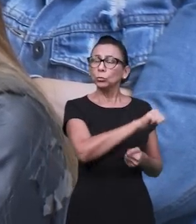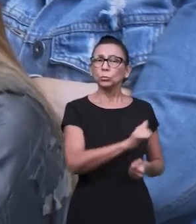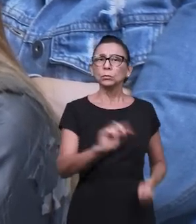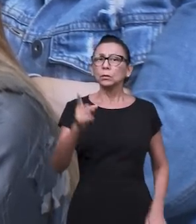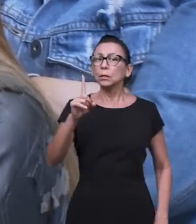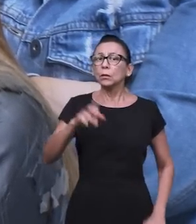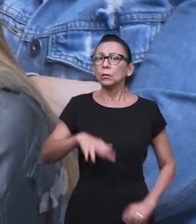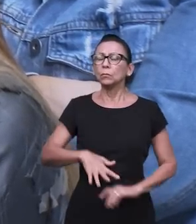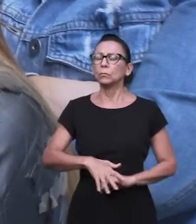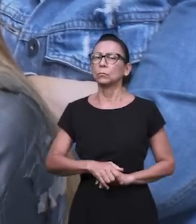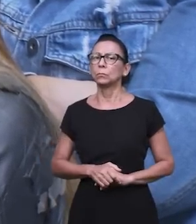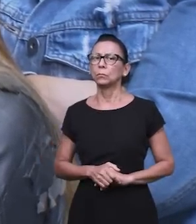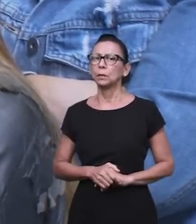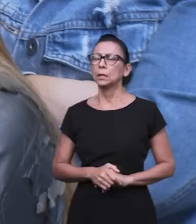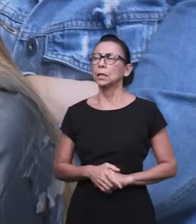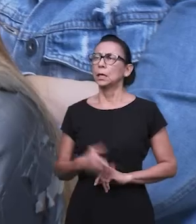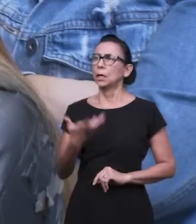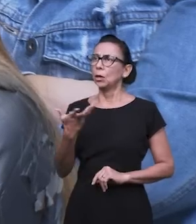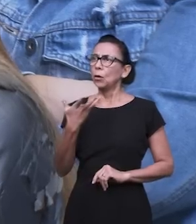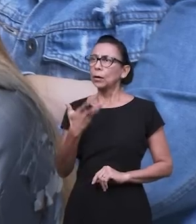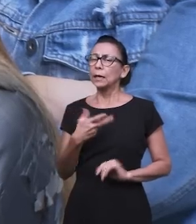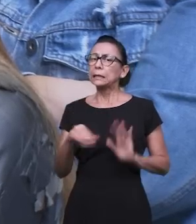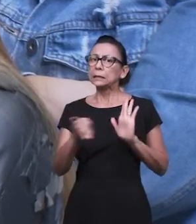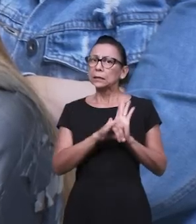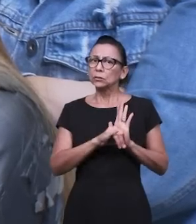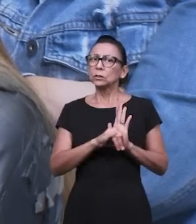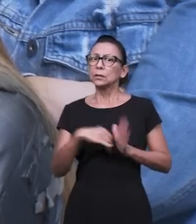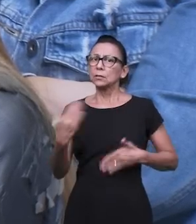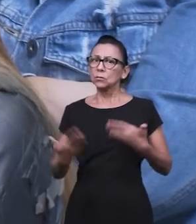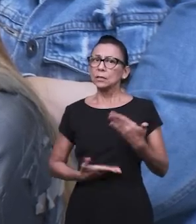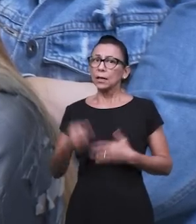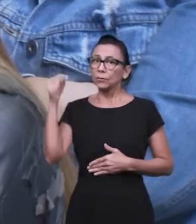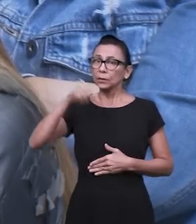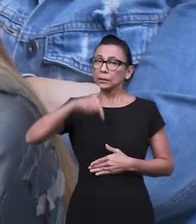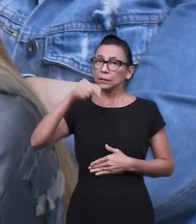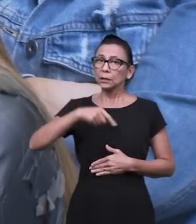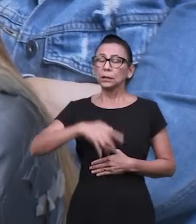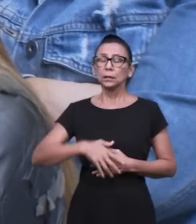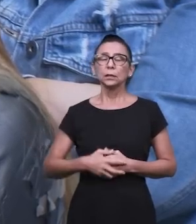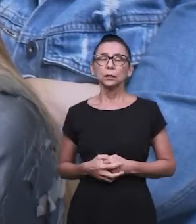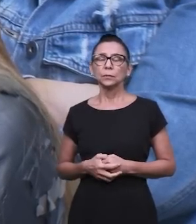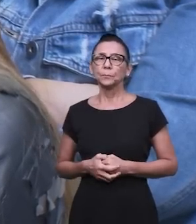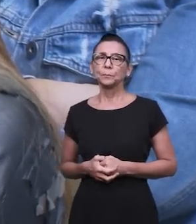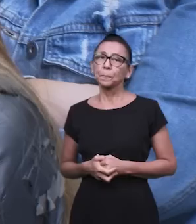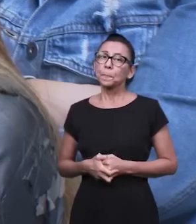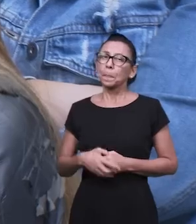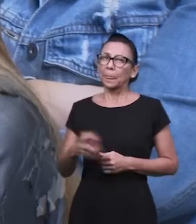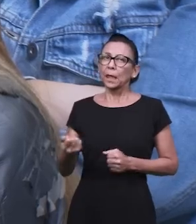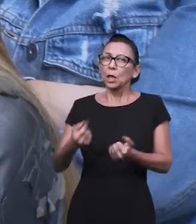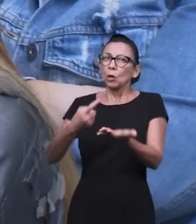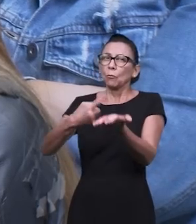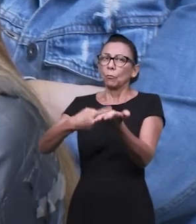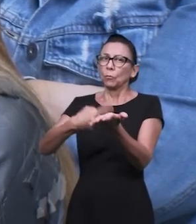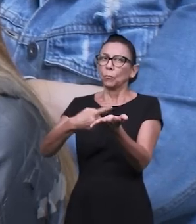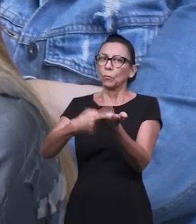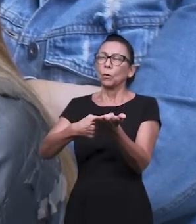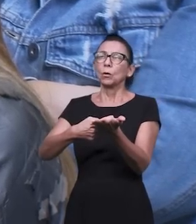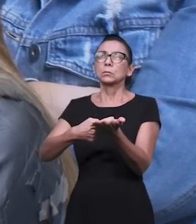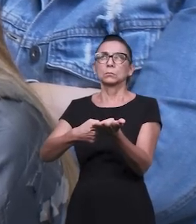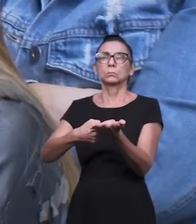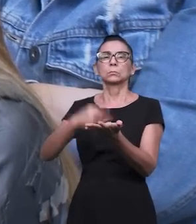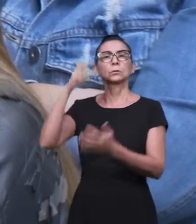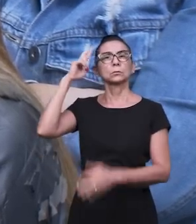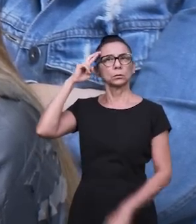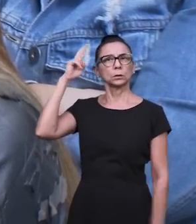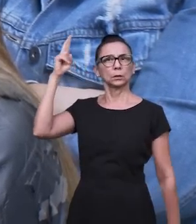neste lugar. E eu fiz um propósito com o Senhor por uma semana. Eu fiz ali uma intimidade com o Senhor sobre